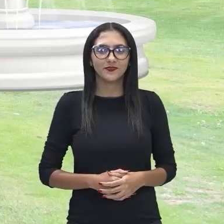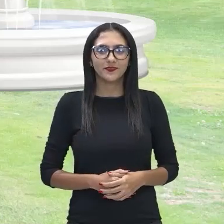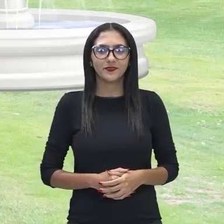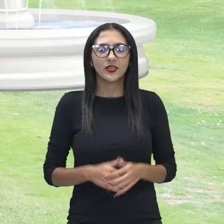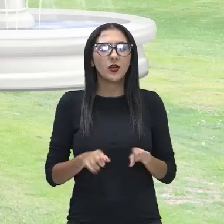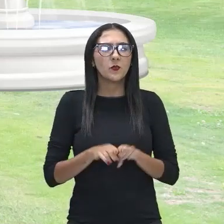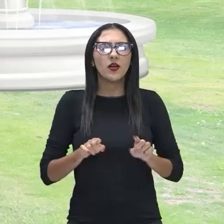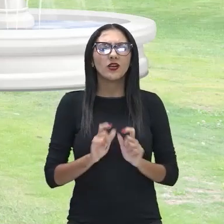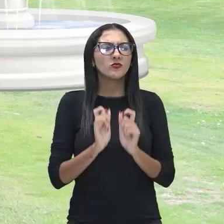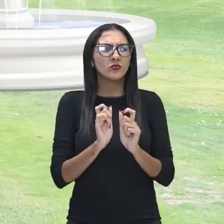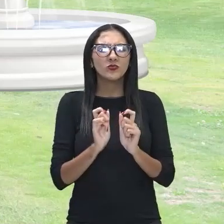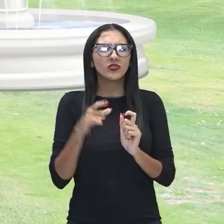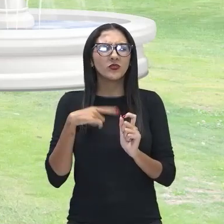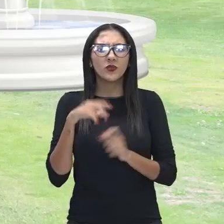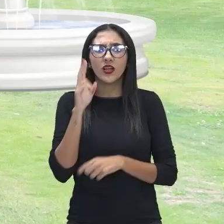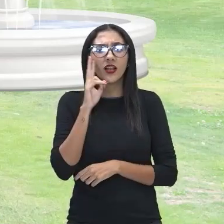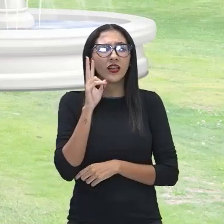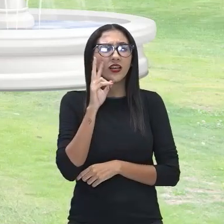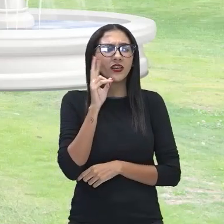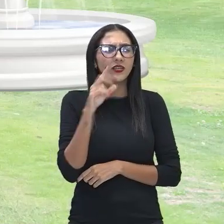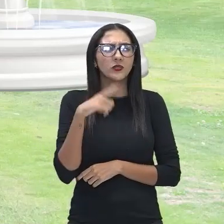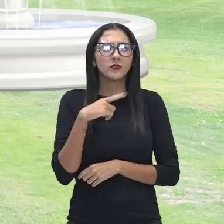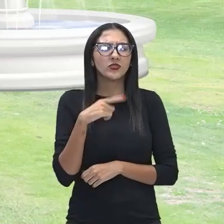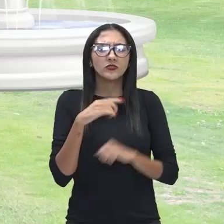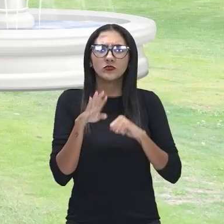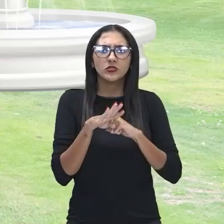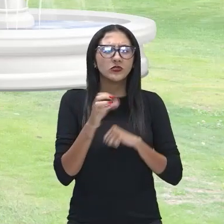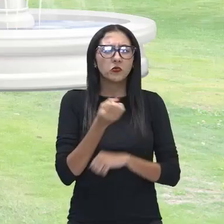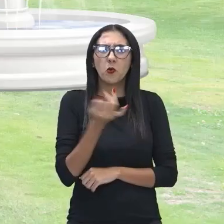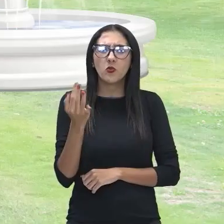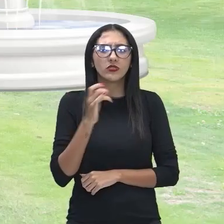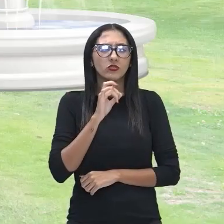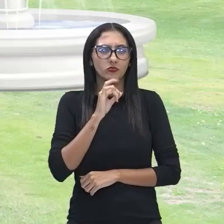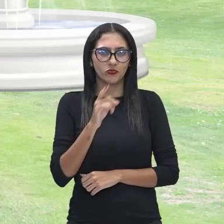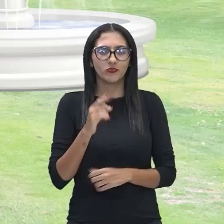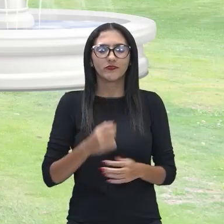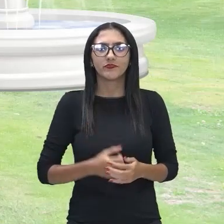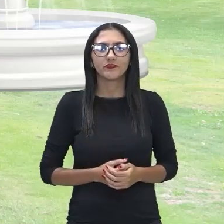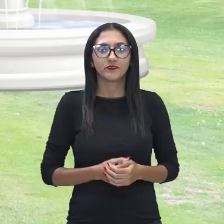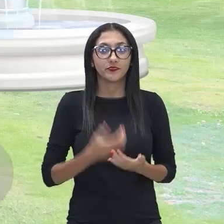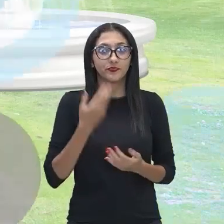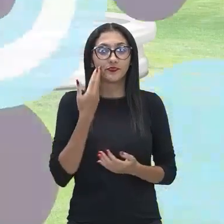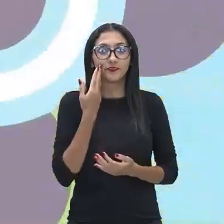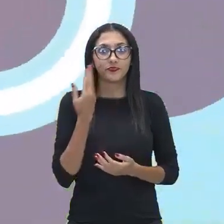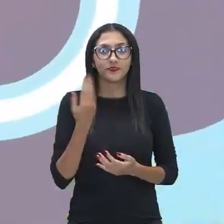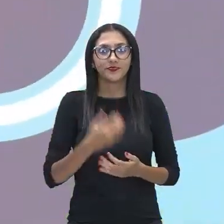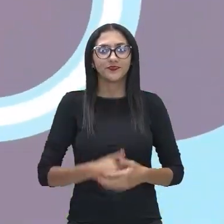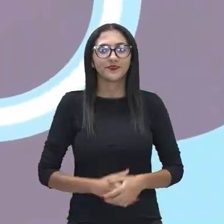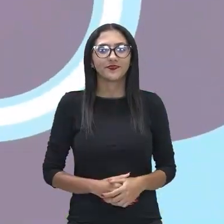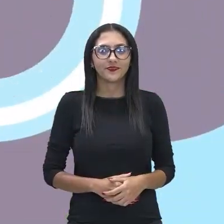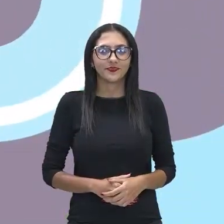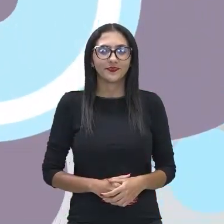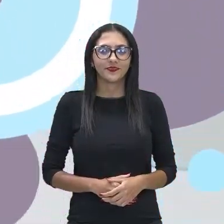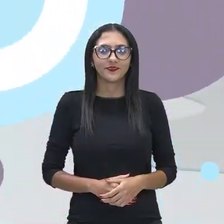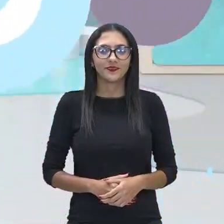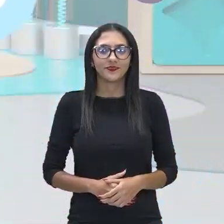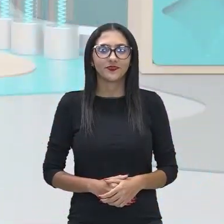que é mesmo um uncountable noun? Então, acompanhem comigo para a gente verificar.